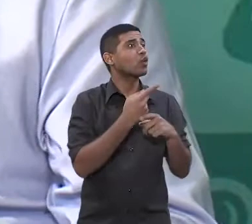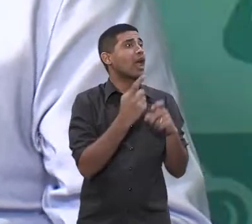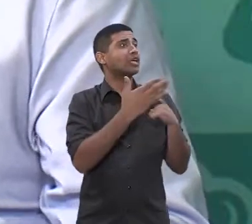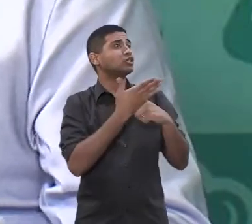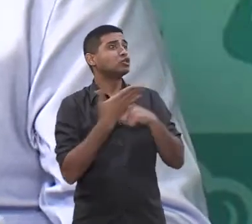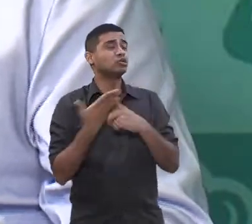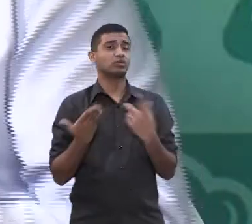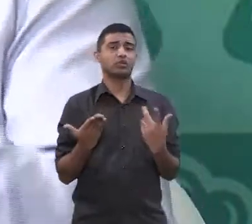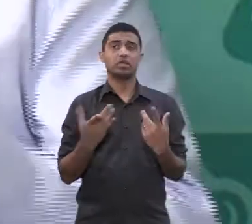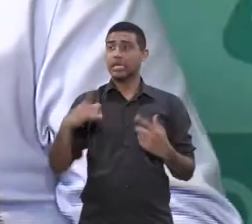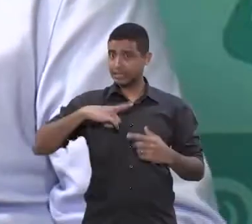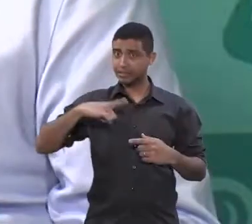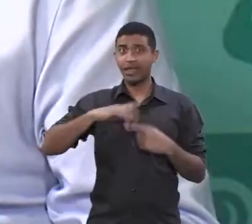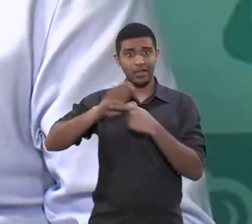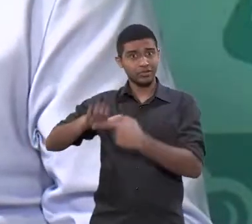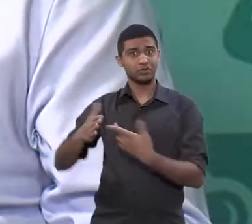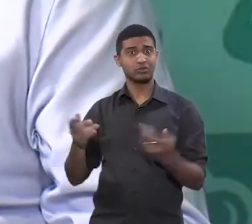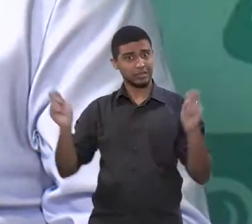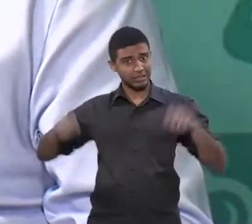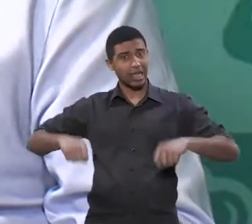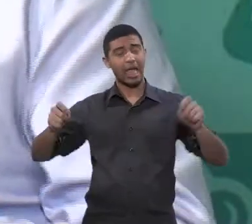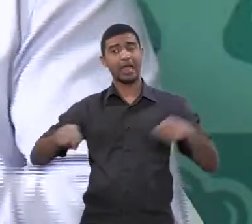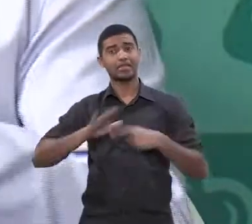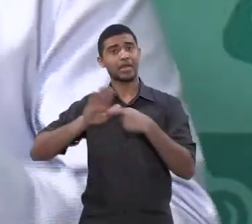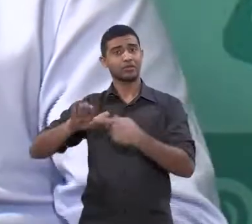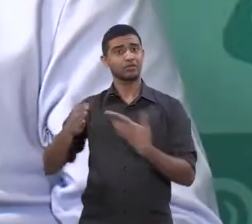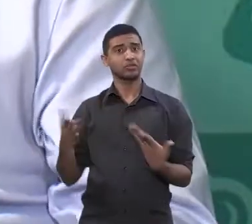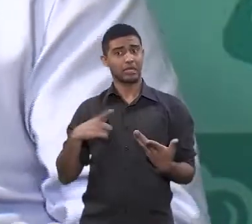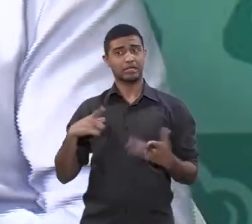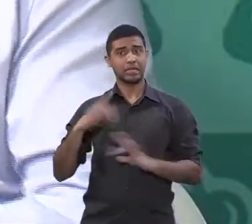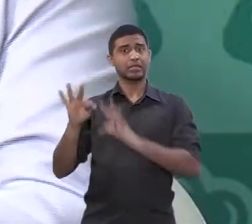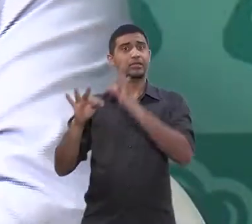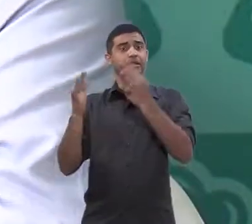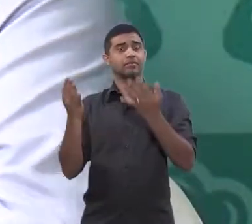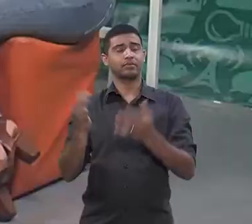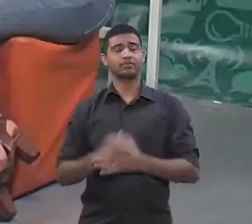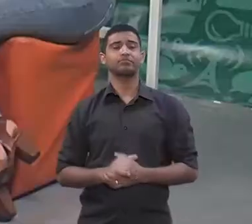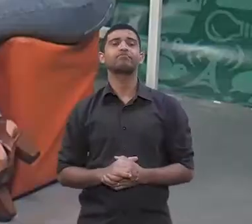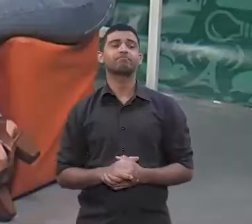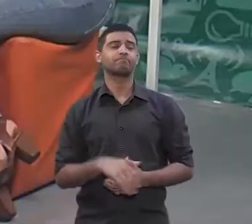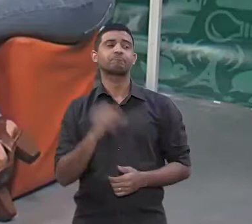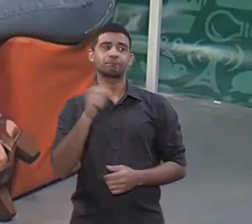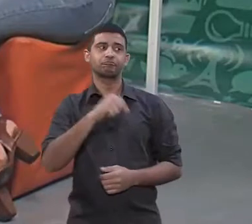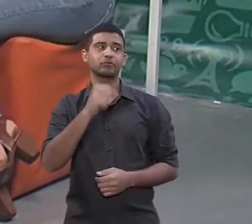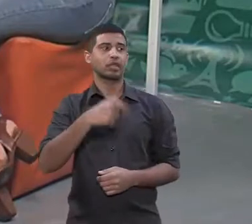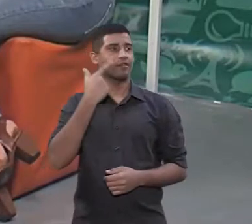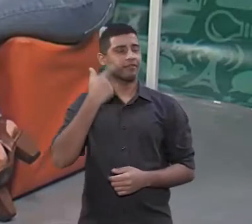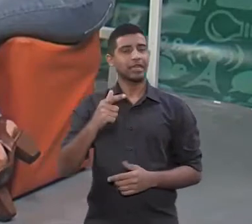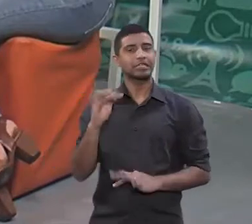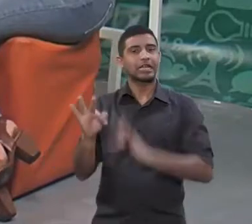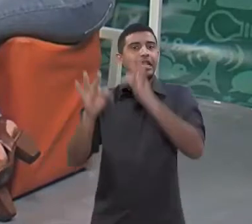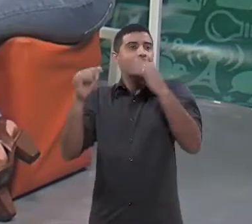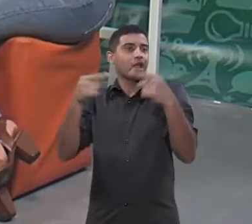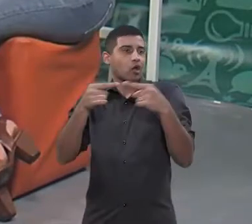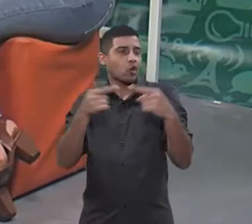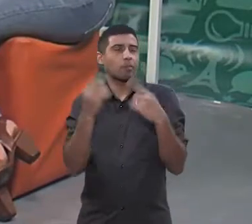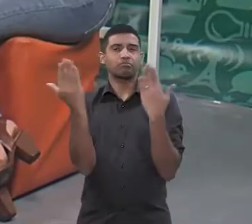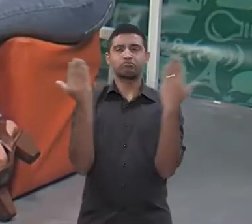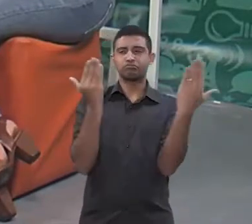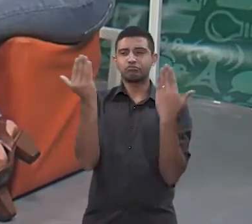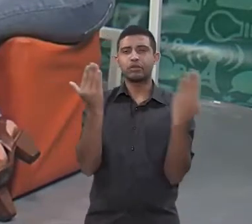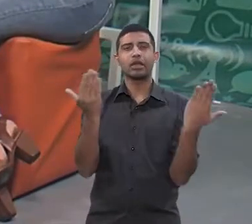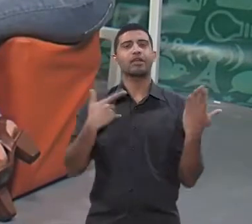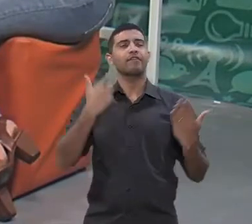ajuda. E que tem ajuda, na verdade. Né? E tem tratamento para aquilo. Né? Exato. E um desses tratamentos é a terapia,